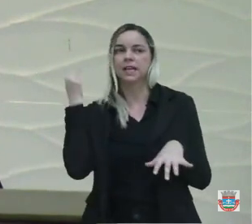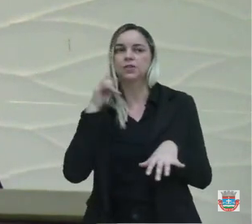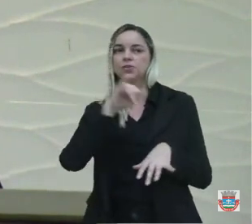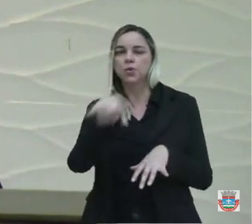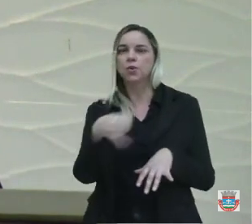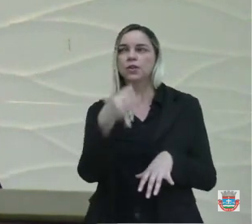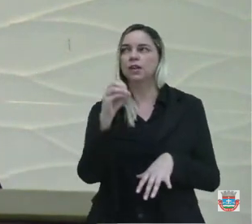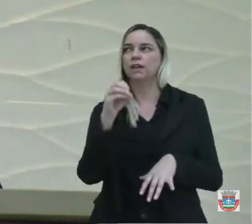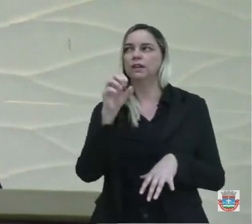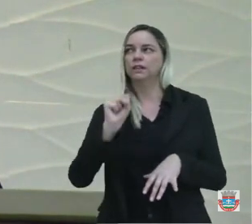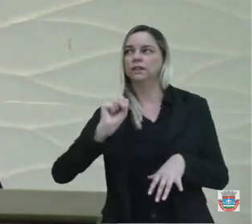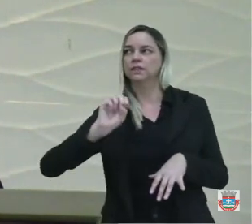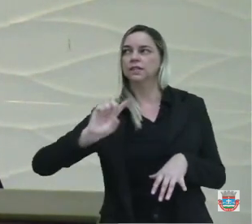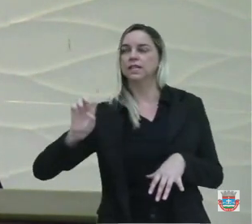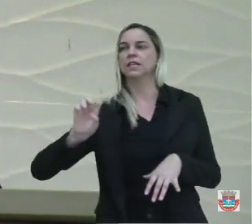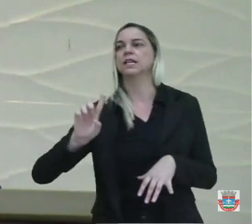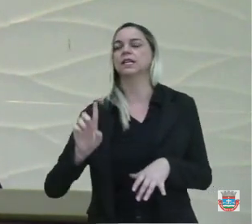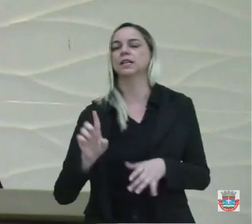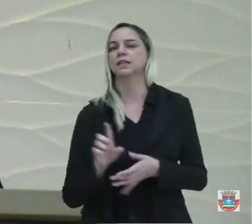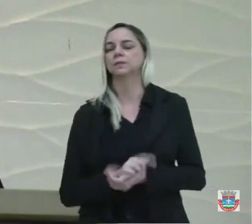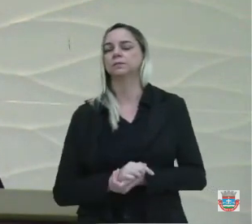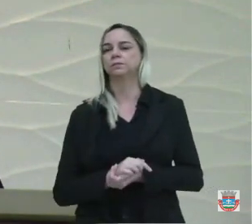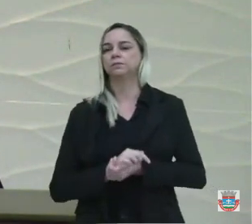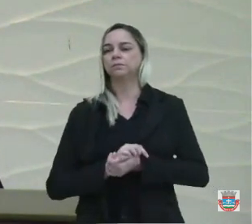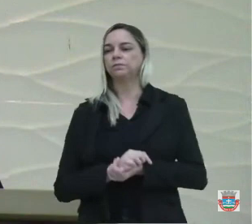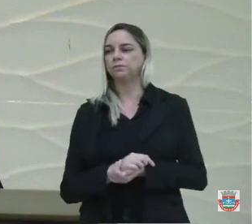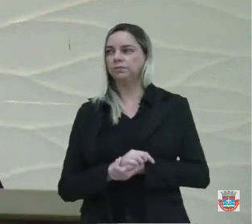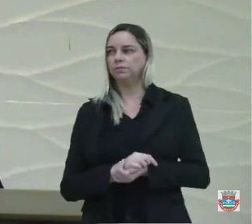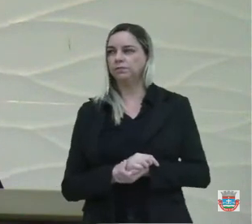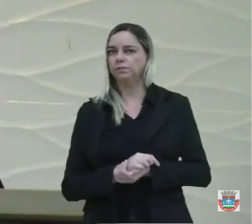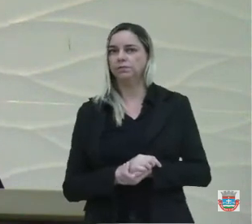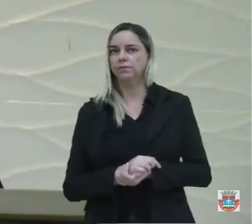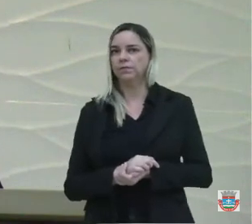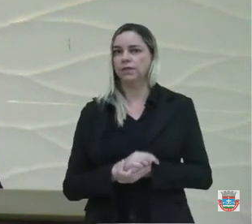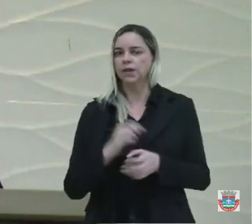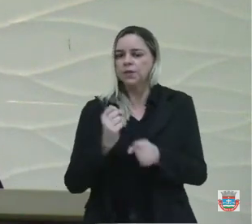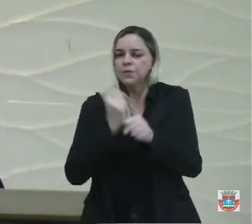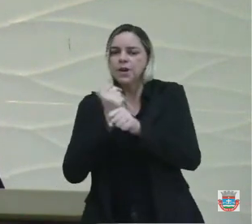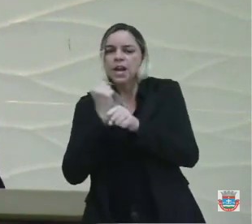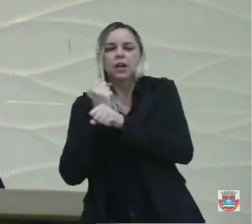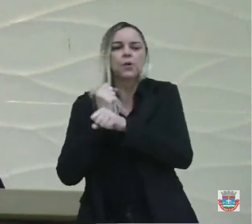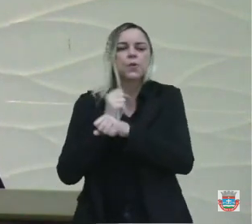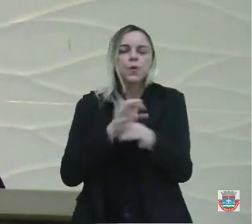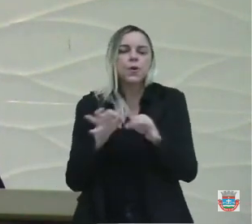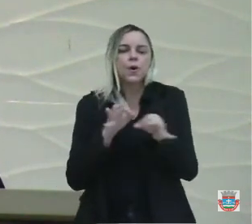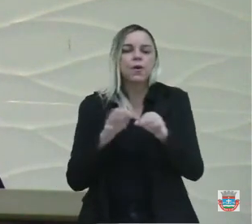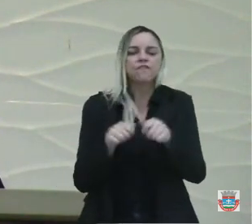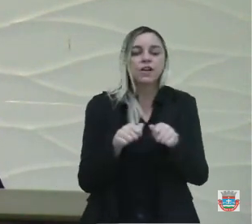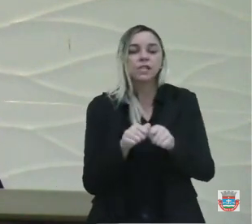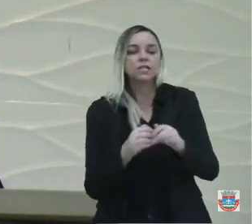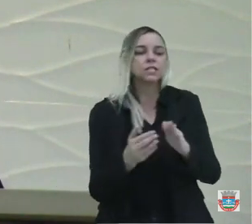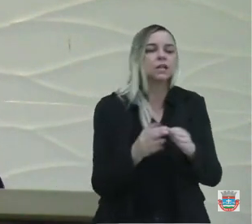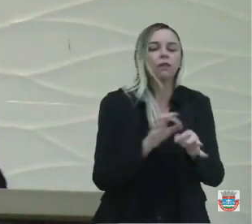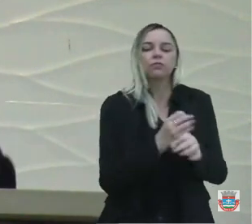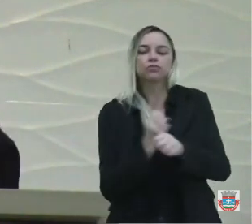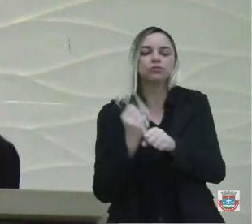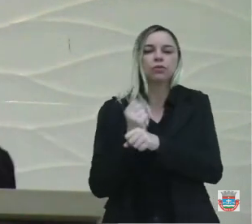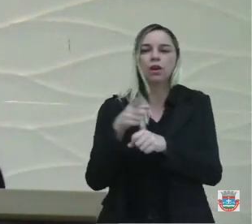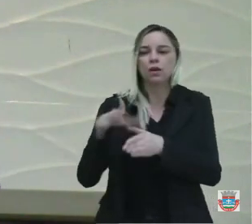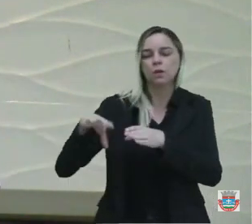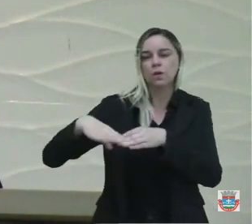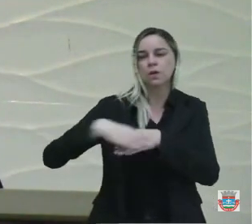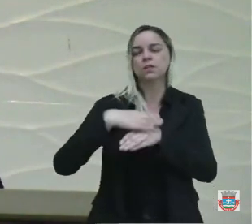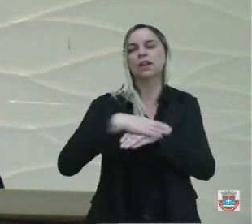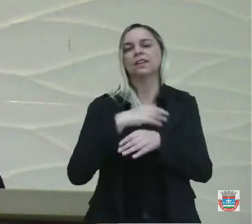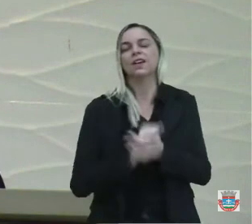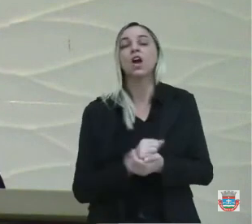Heleno Santos Azevedo, seu Heleno, né? Seu Heleno é um pedreiro, meu amigo, meu conselheiro, né, seu Heleno? E no